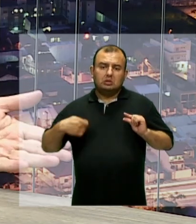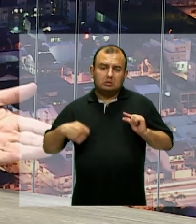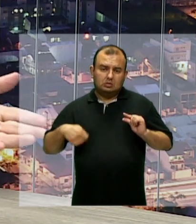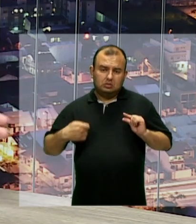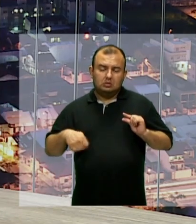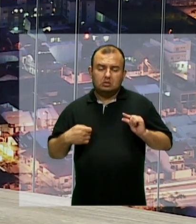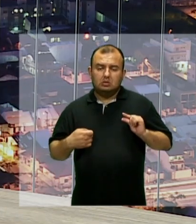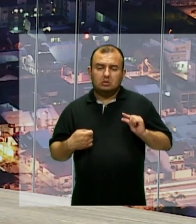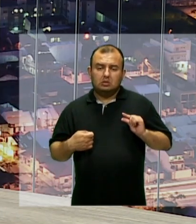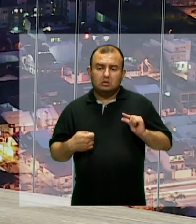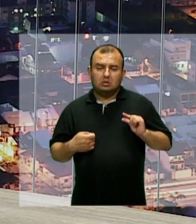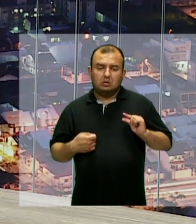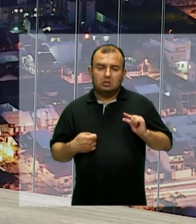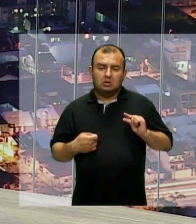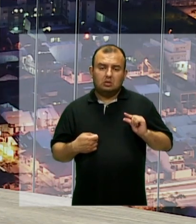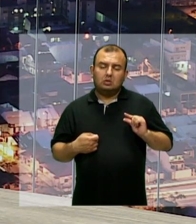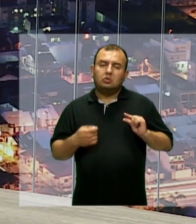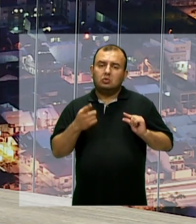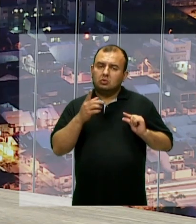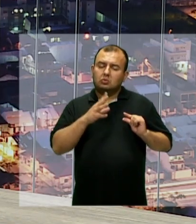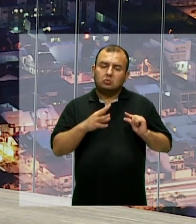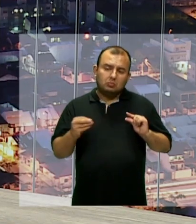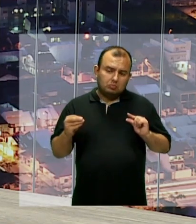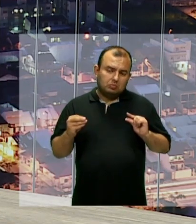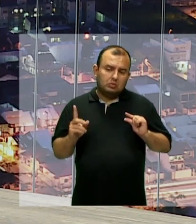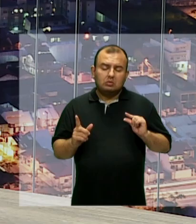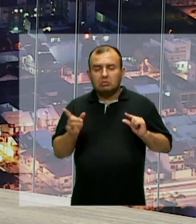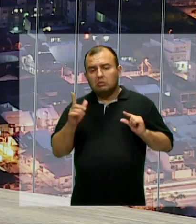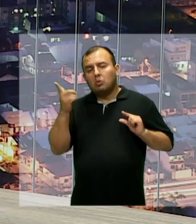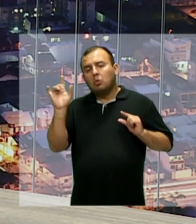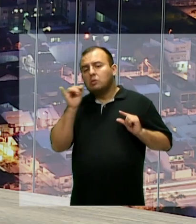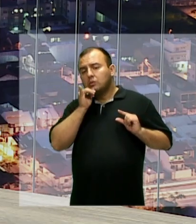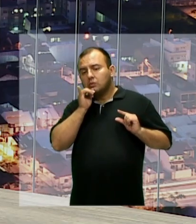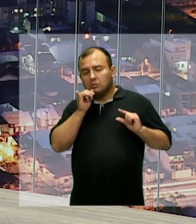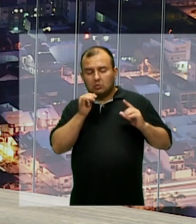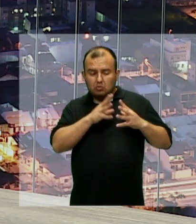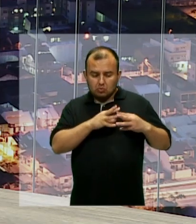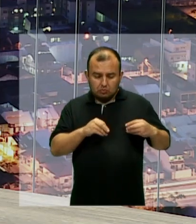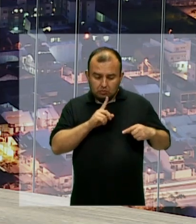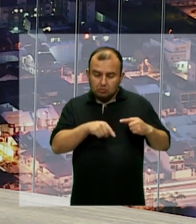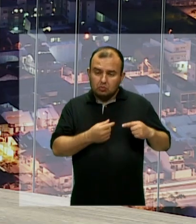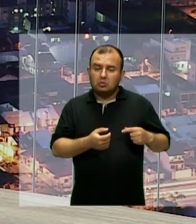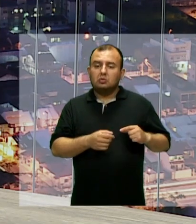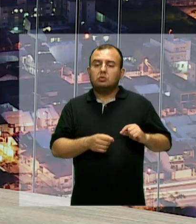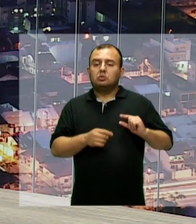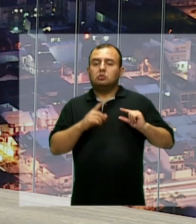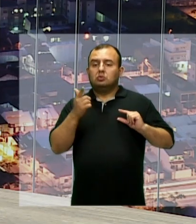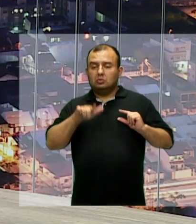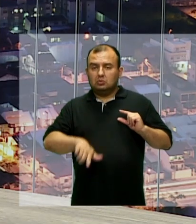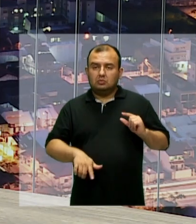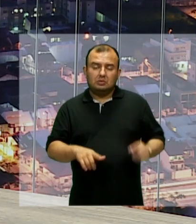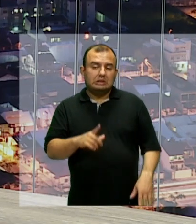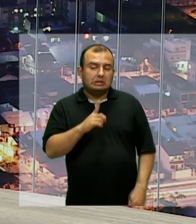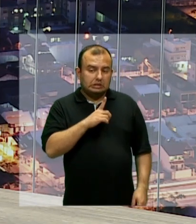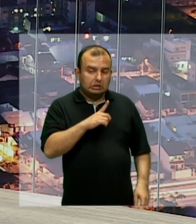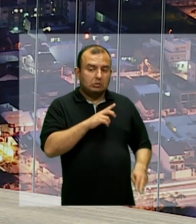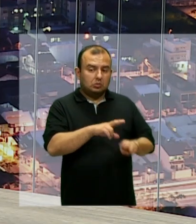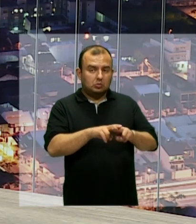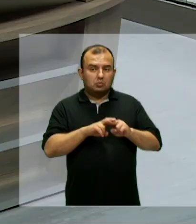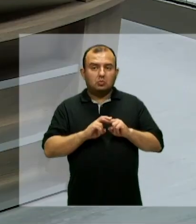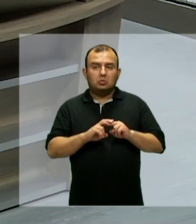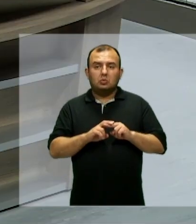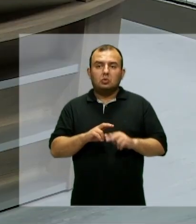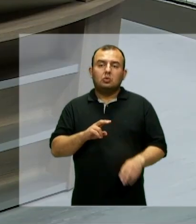ser extirpado. Existem casos, por exemplo, de retorno desse câncer? Como é que é? Existem. É por isso que as pacientes fazem